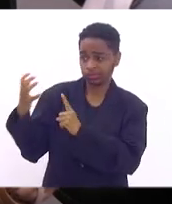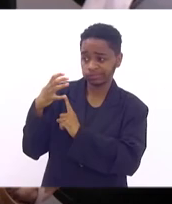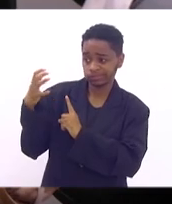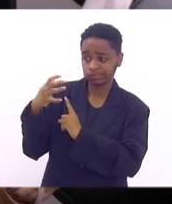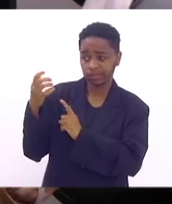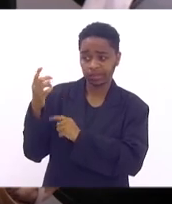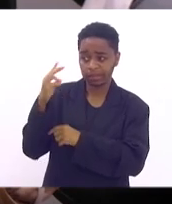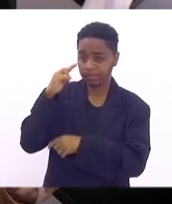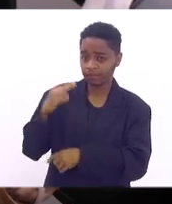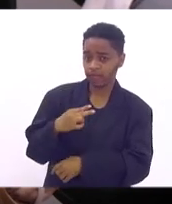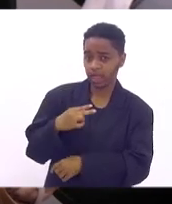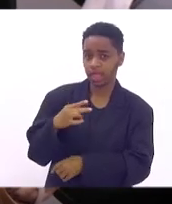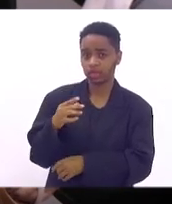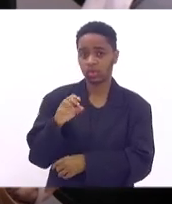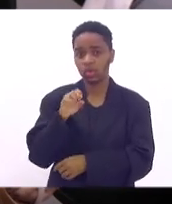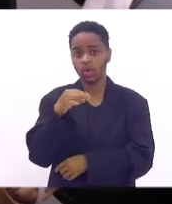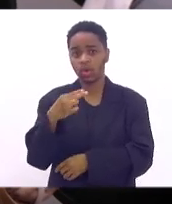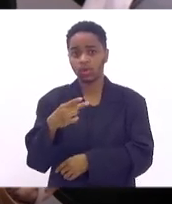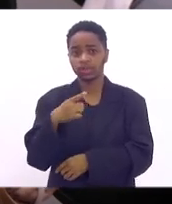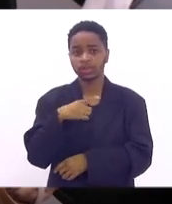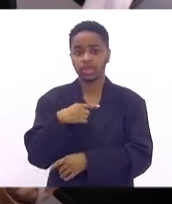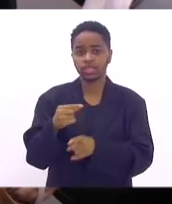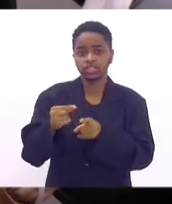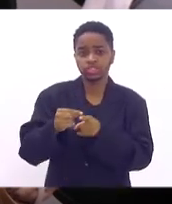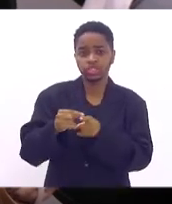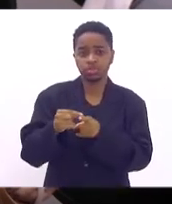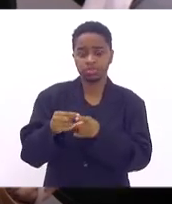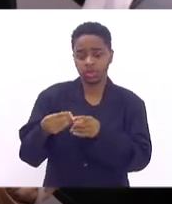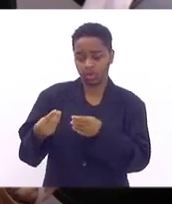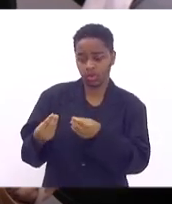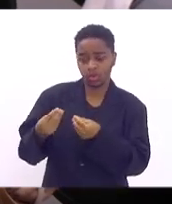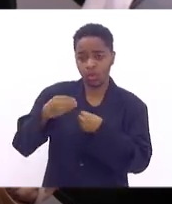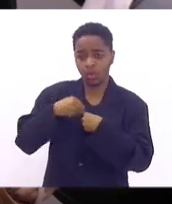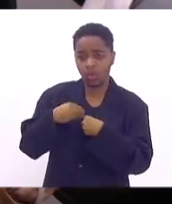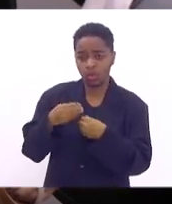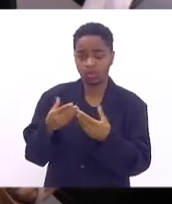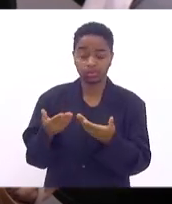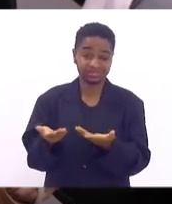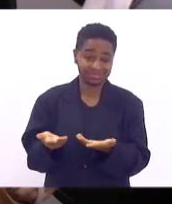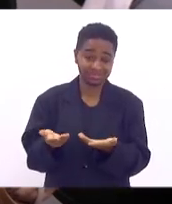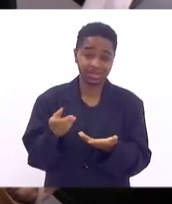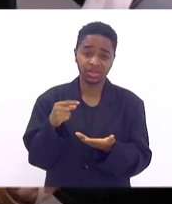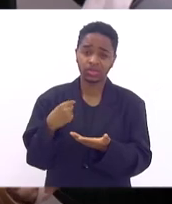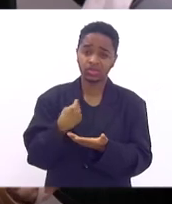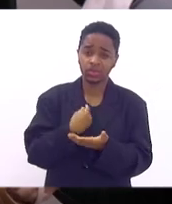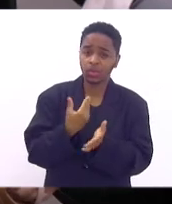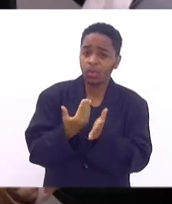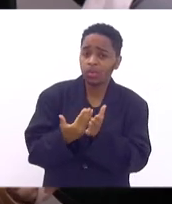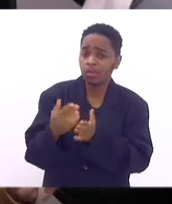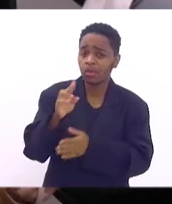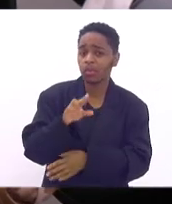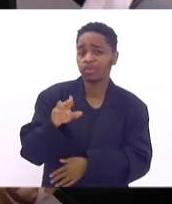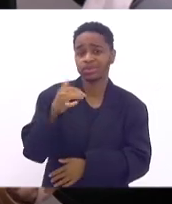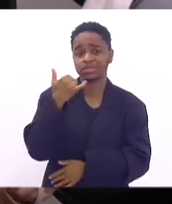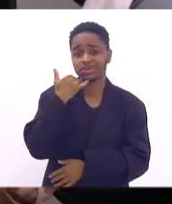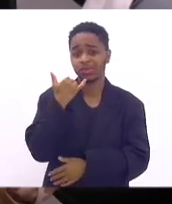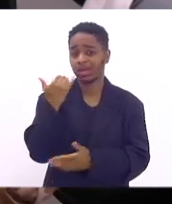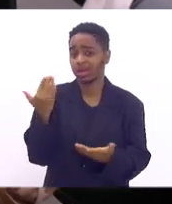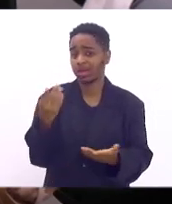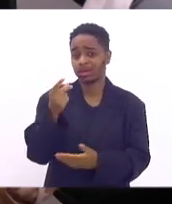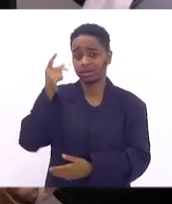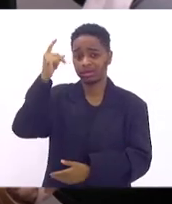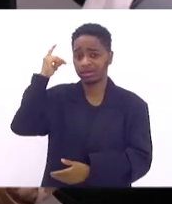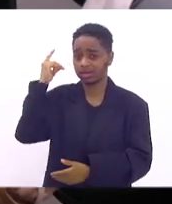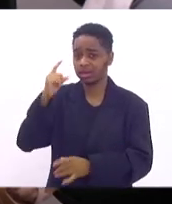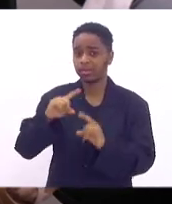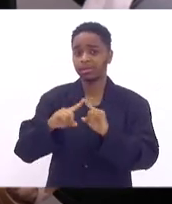vendo, não, porque colocaram um chip em mim, né? E a gente estava começando com os celulares, né? E